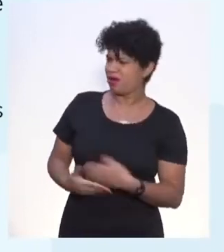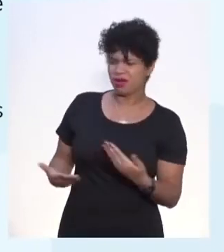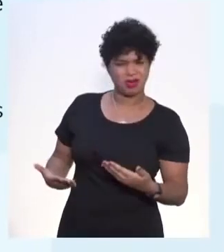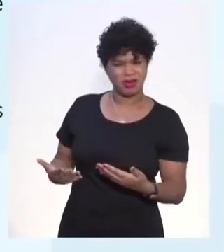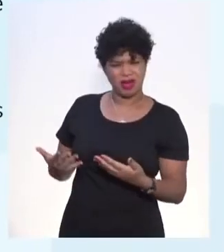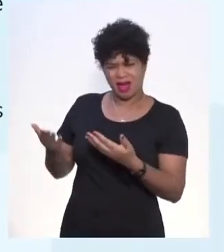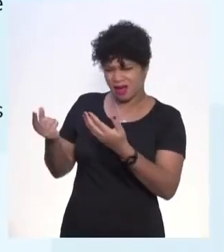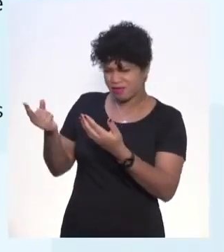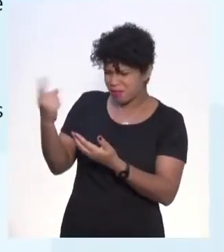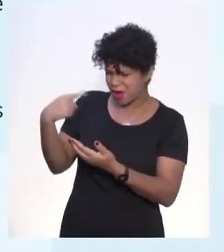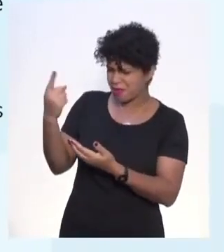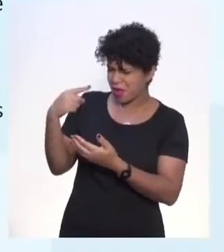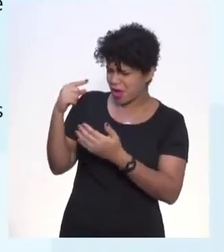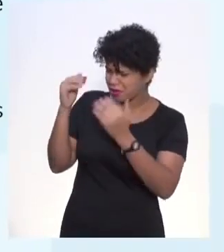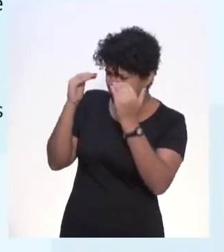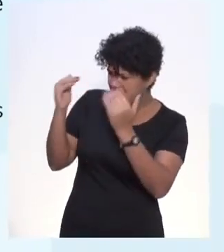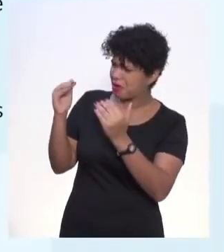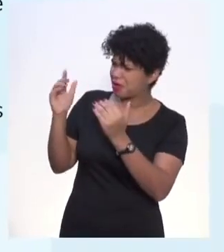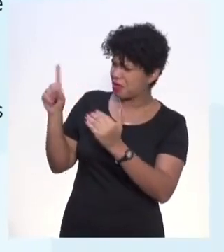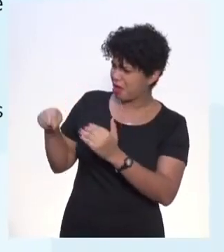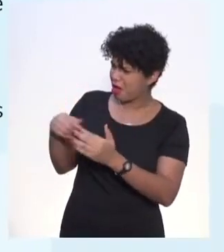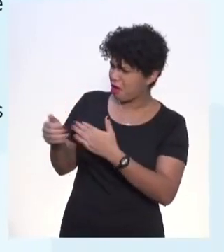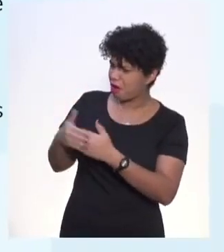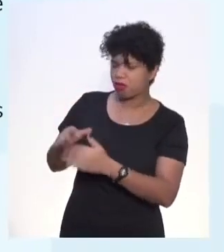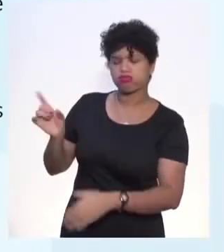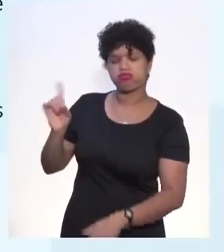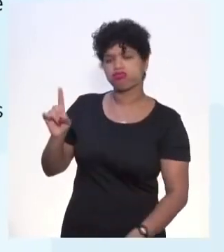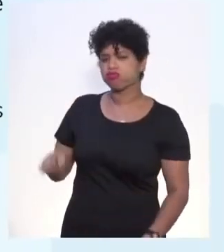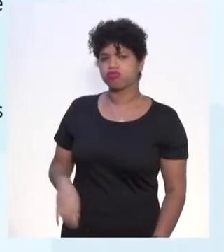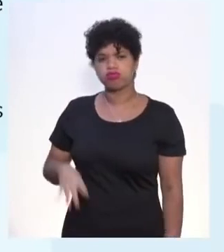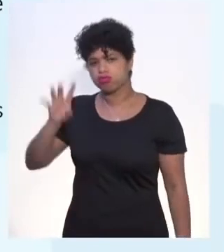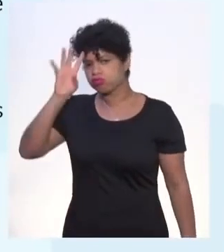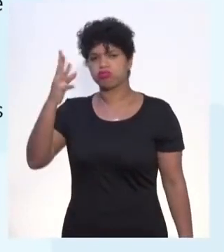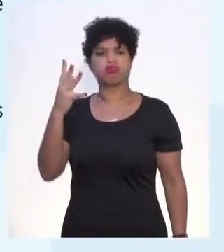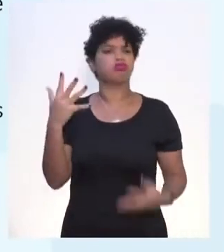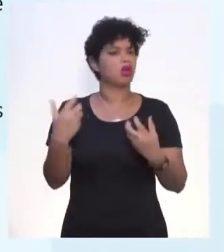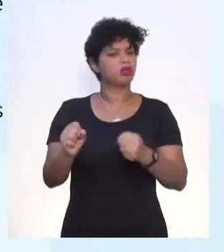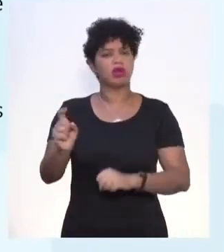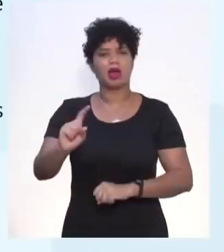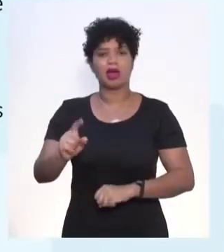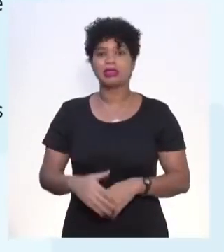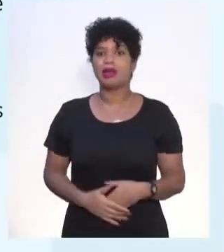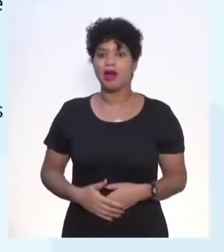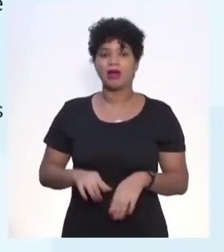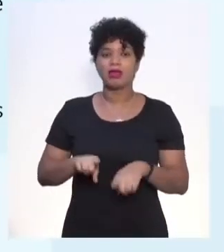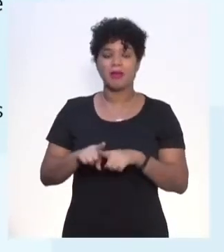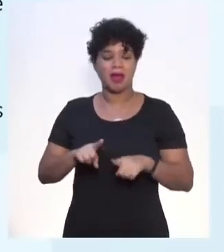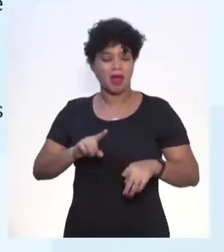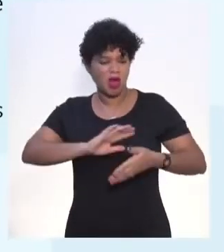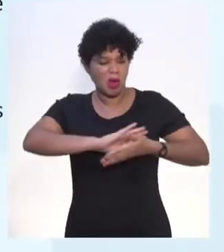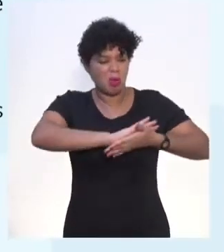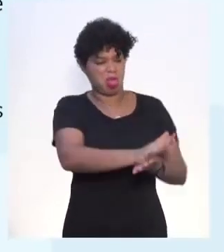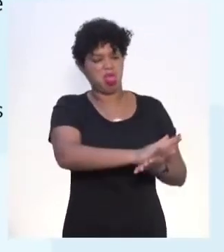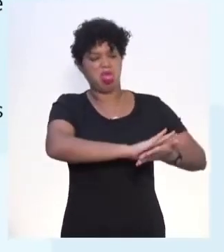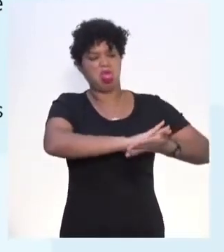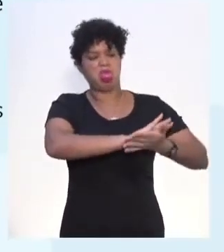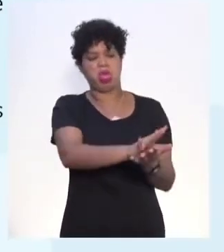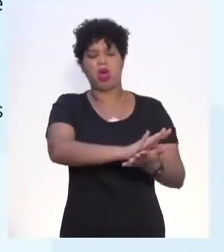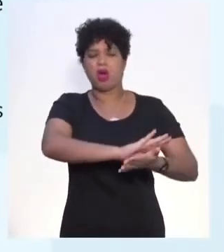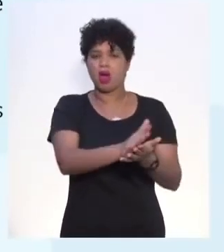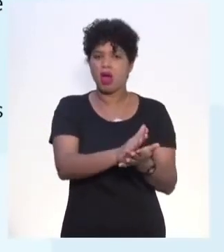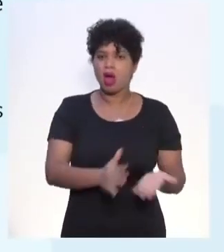hindu, racismo contra os hindus praticados pelos britânicos, ou seja, eles sofriam preconceito dentro da própria terra, e